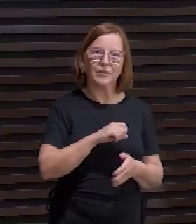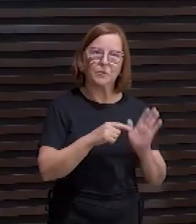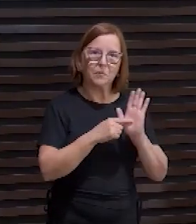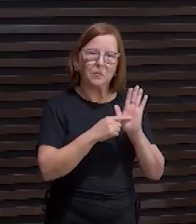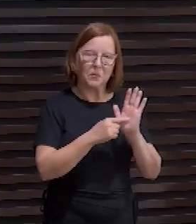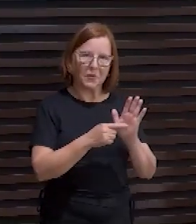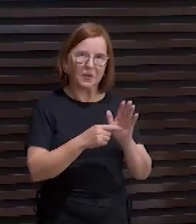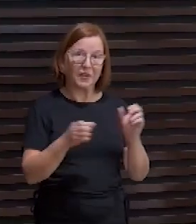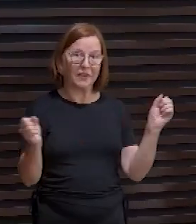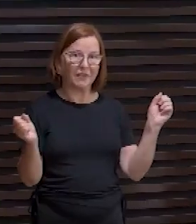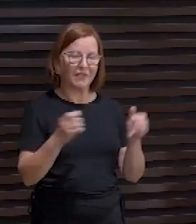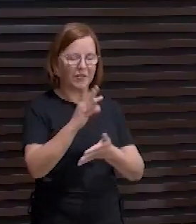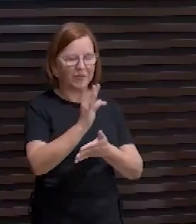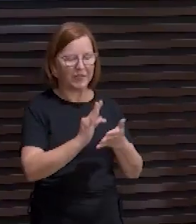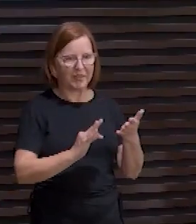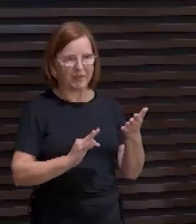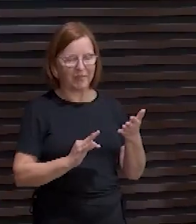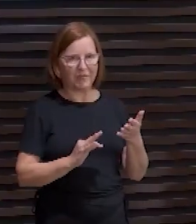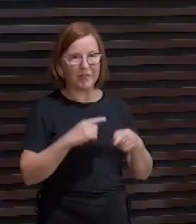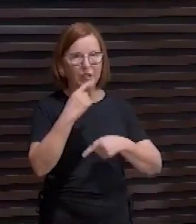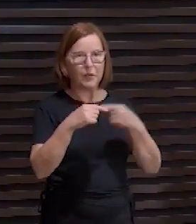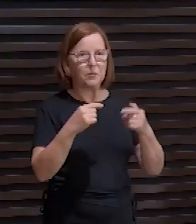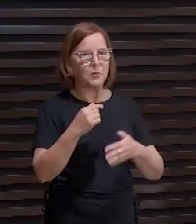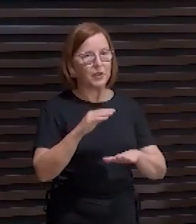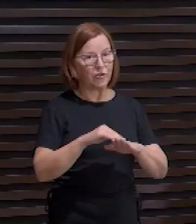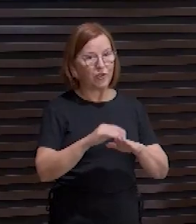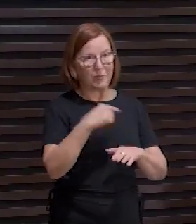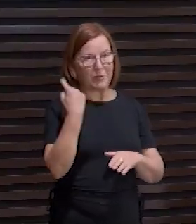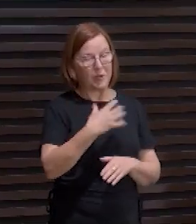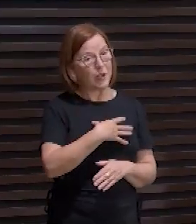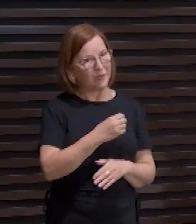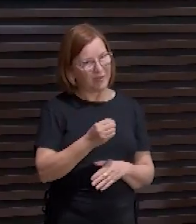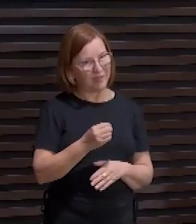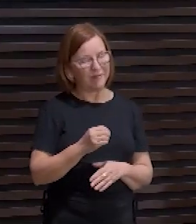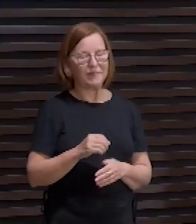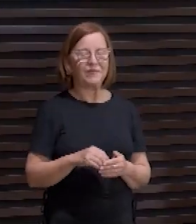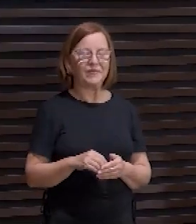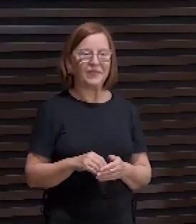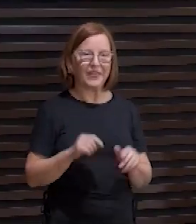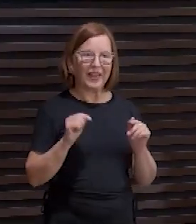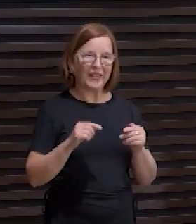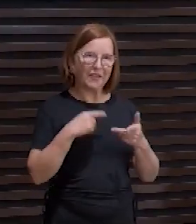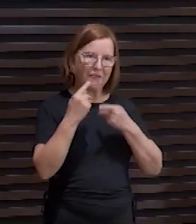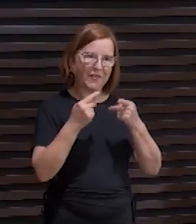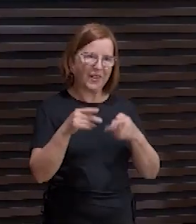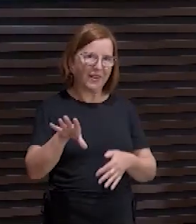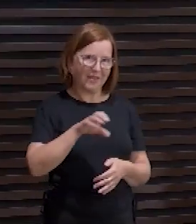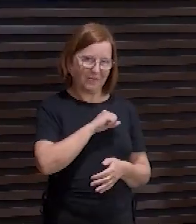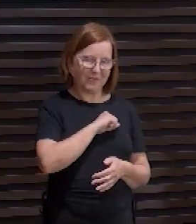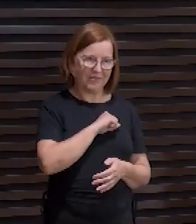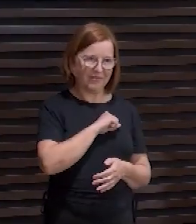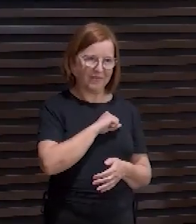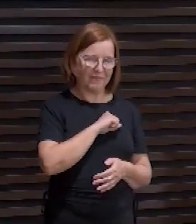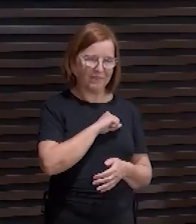essa análise na tua casa. Ele vai falar muito de filhinhos e de amados. Mas aqui especialmente ele começa com amados. Ele